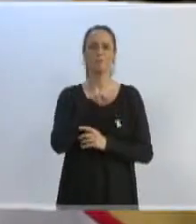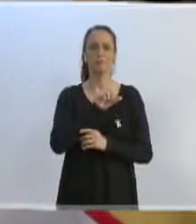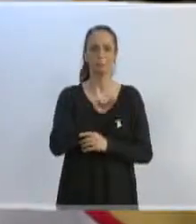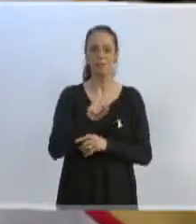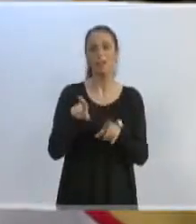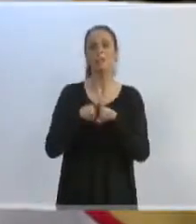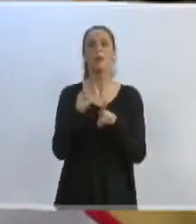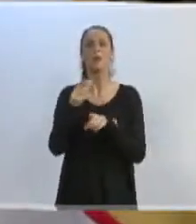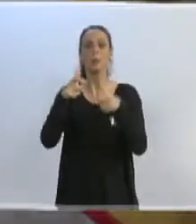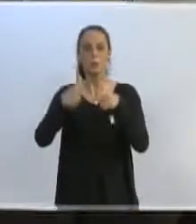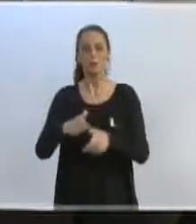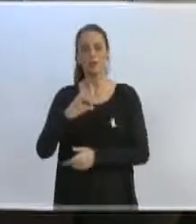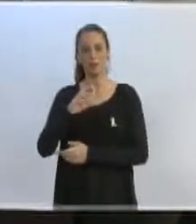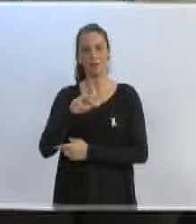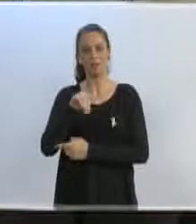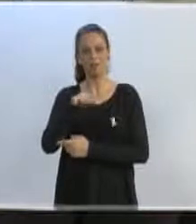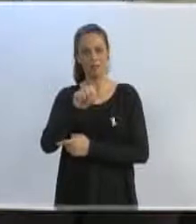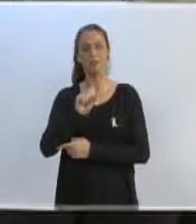obrigado.